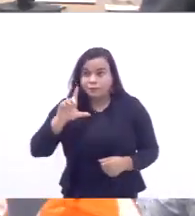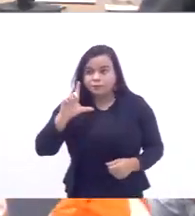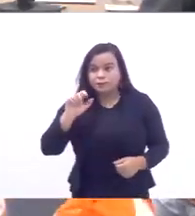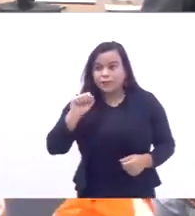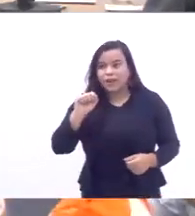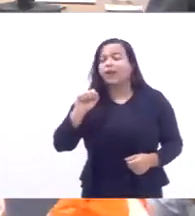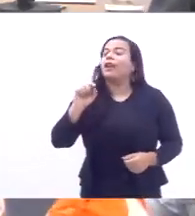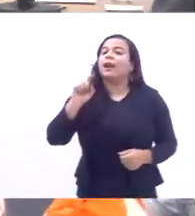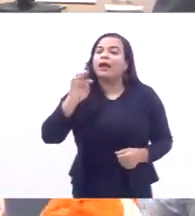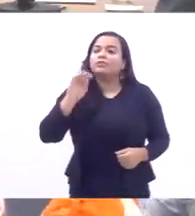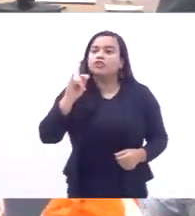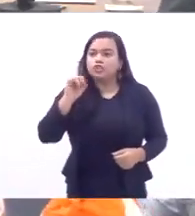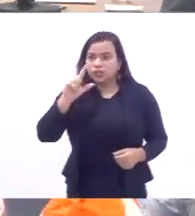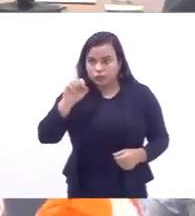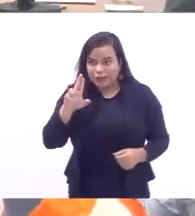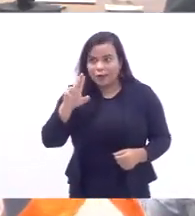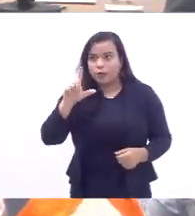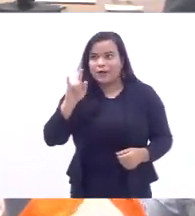Ladislau Lira,